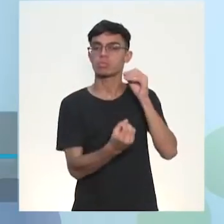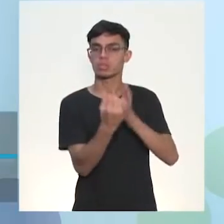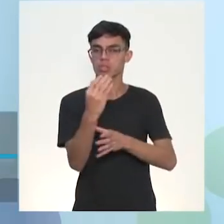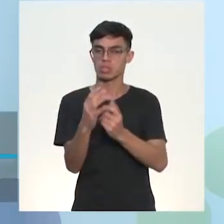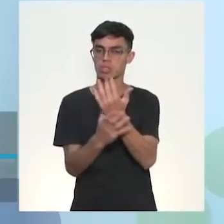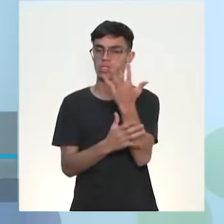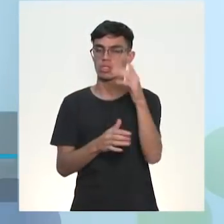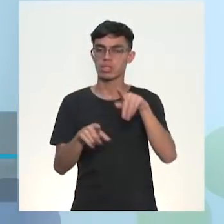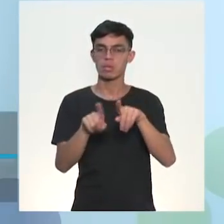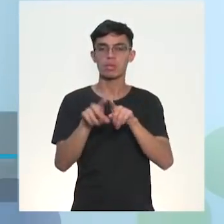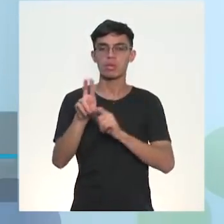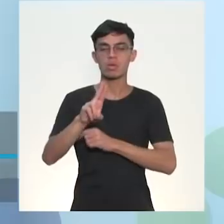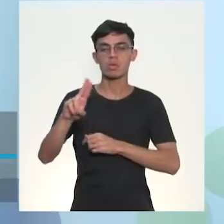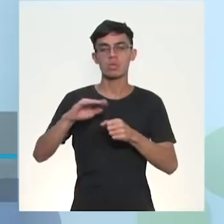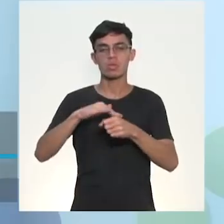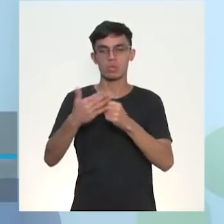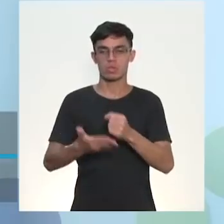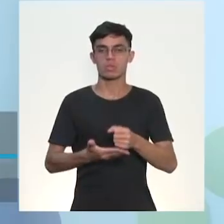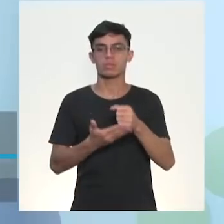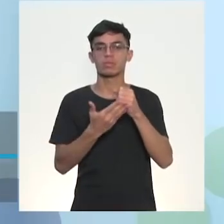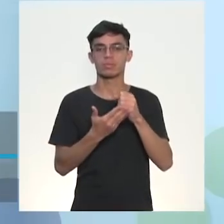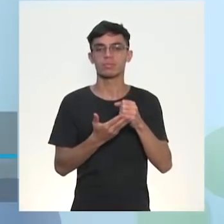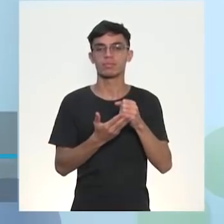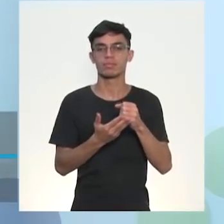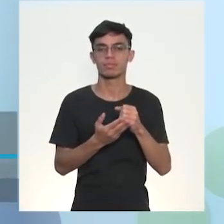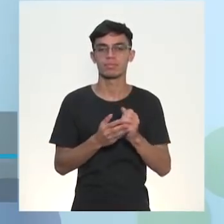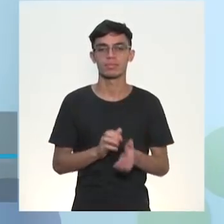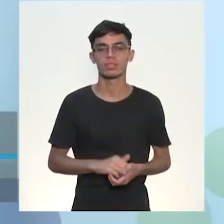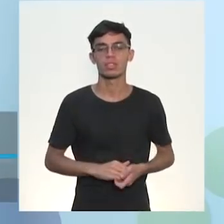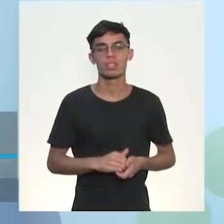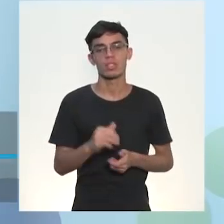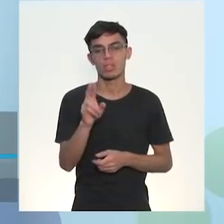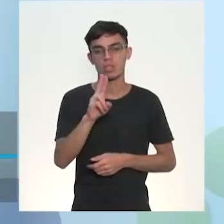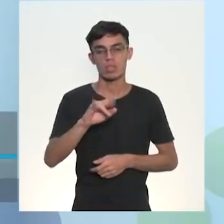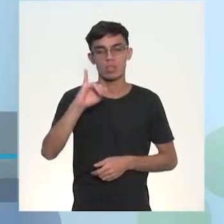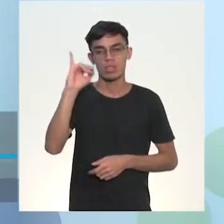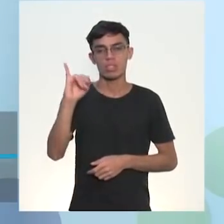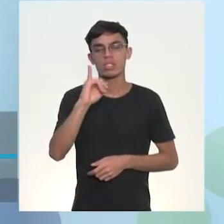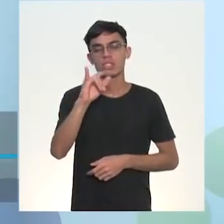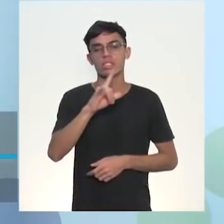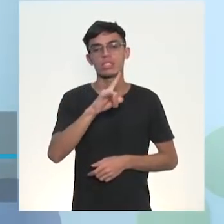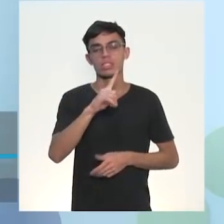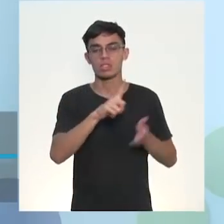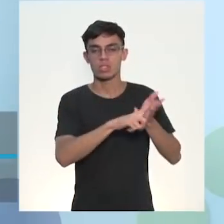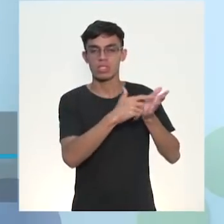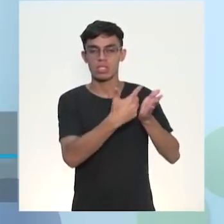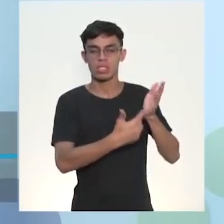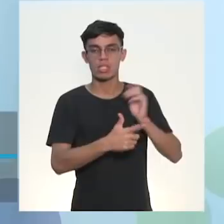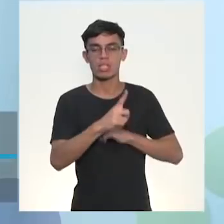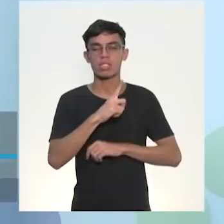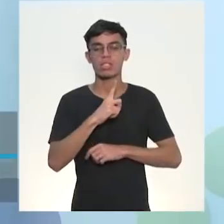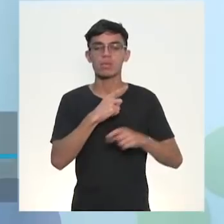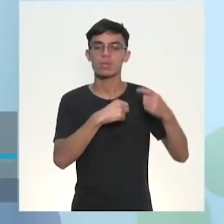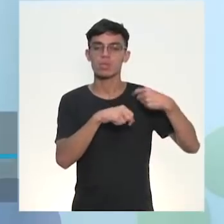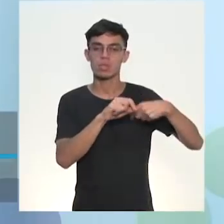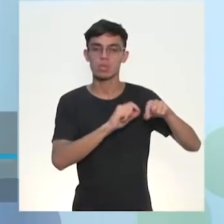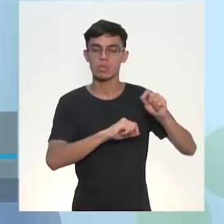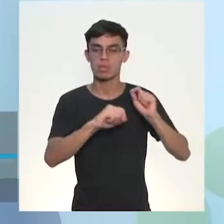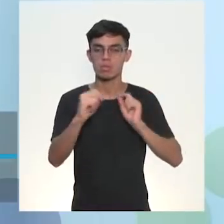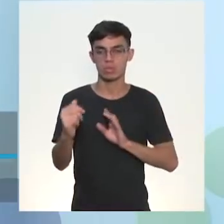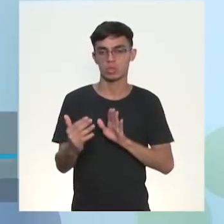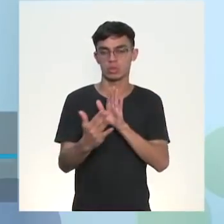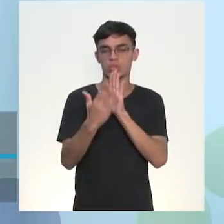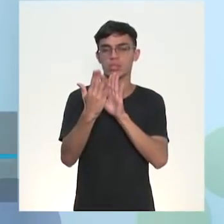importância desse selo, na verdade, é eu ter uma economia para causar menos impacto na natureza, para tirar o